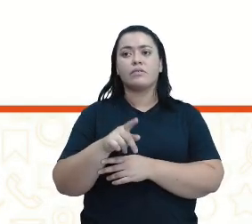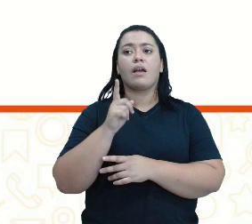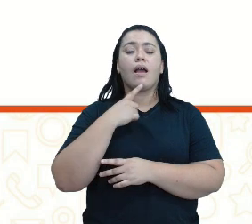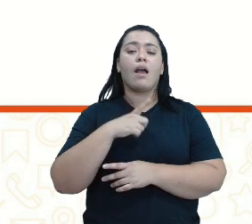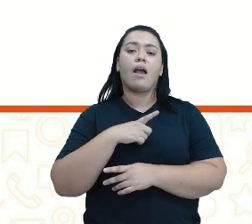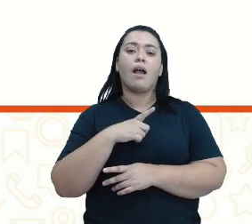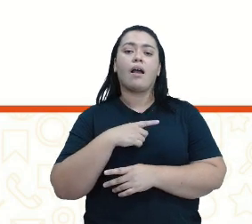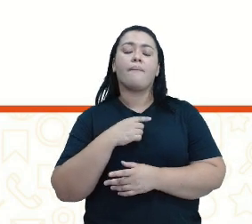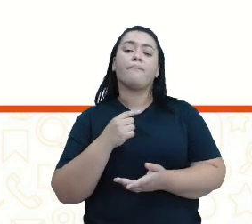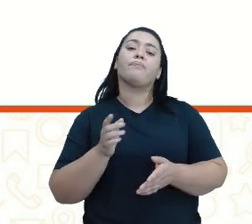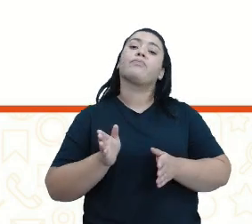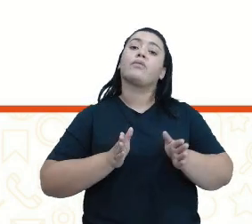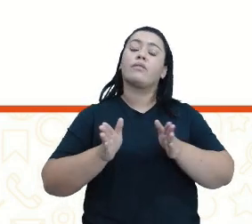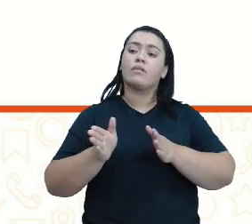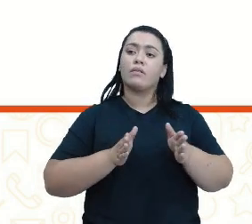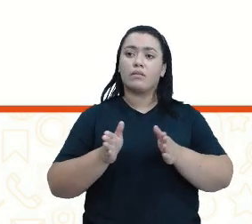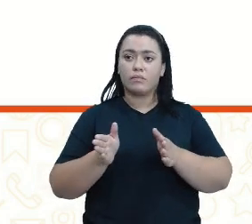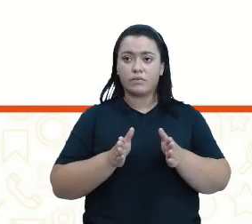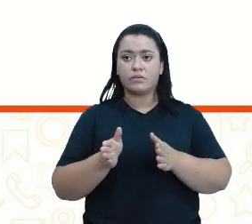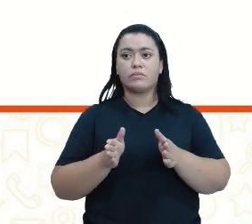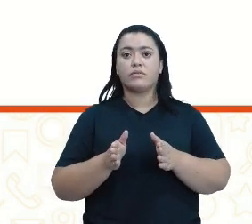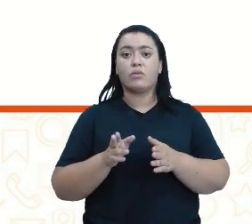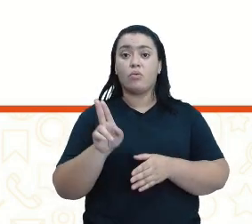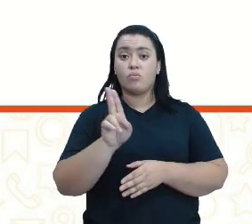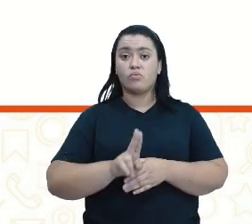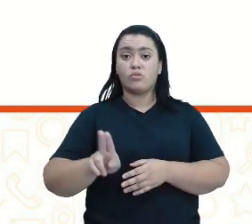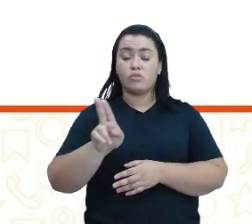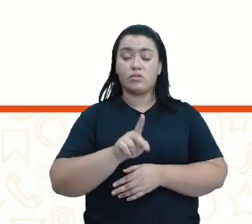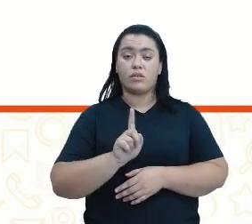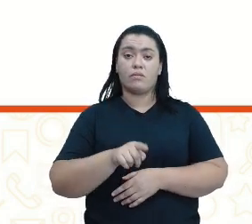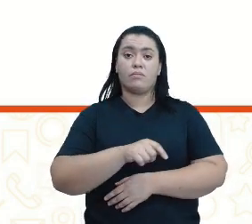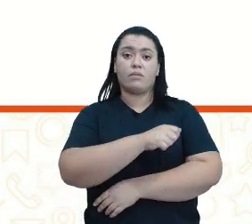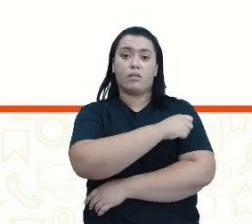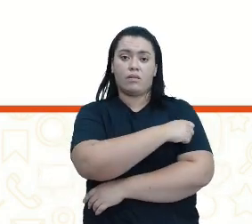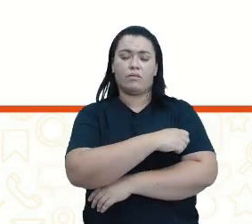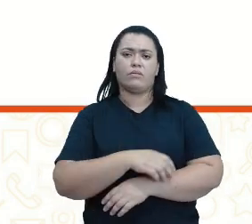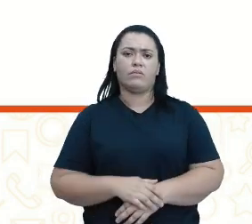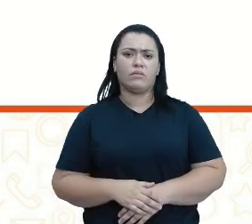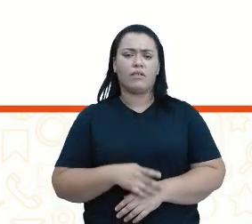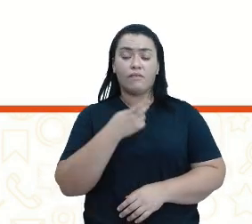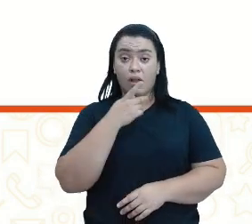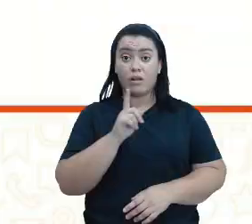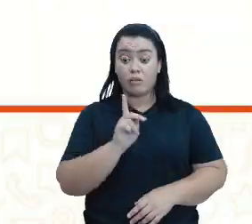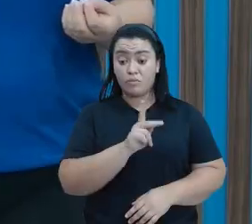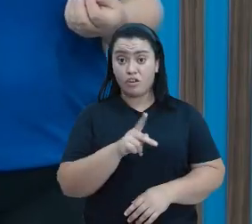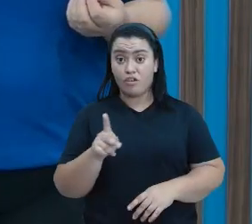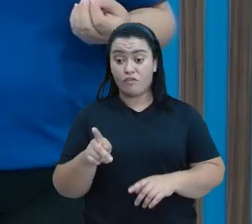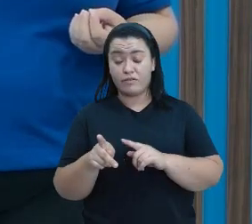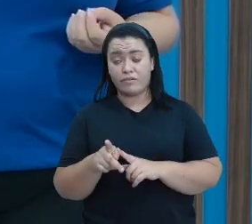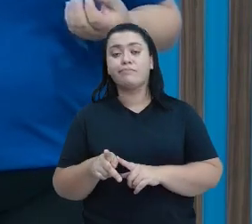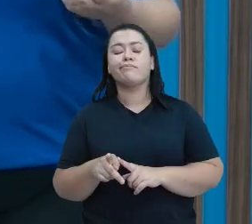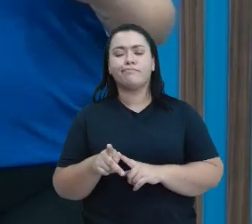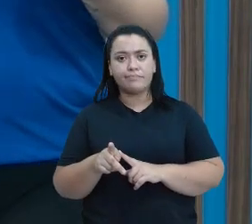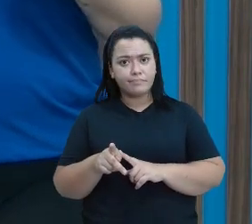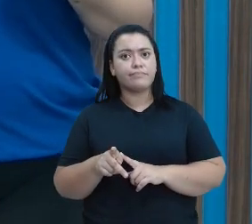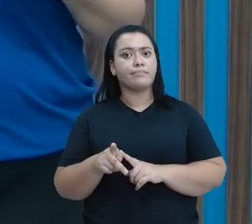acessibilidade utilizados pelo aluno, né, pelo estudante. Então, esse professor, ele